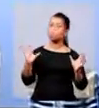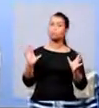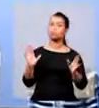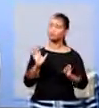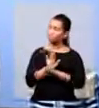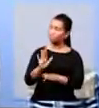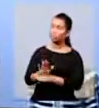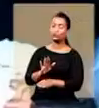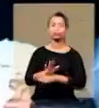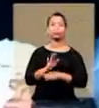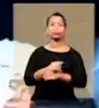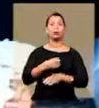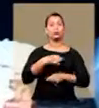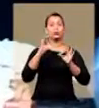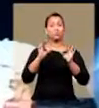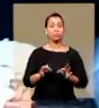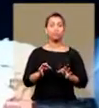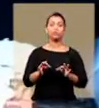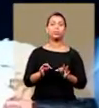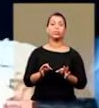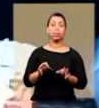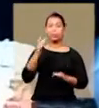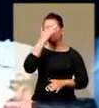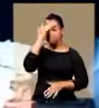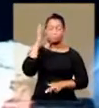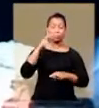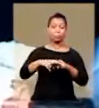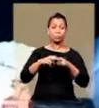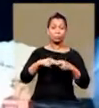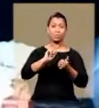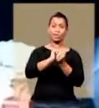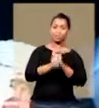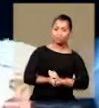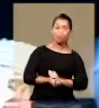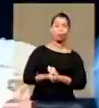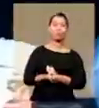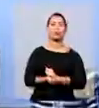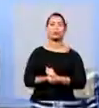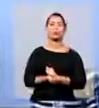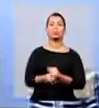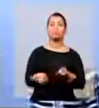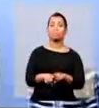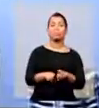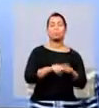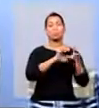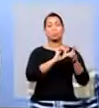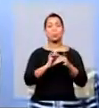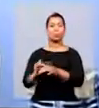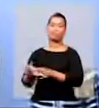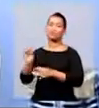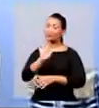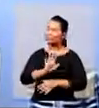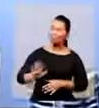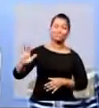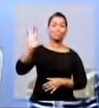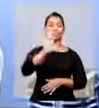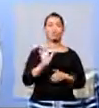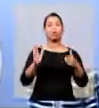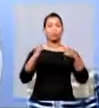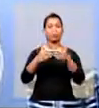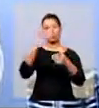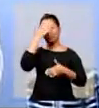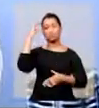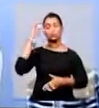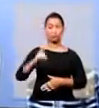esporte, mas sim no contexto geral voltado às pessoas com deficiência, né, das necessidades que eles tiverem, né? A gente